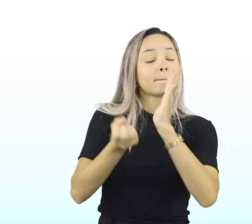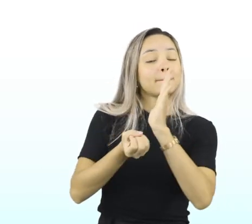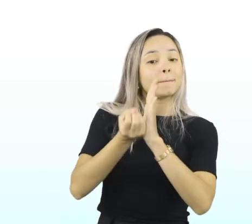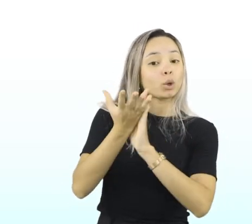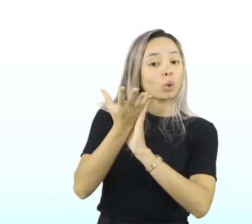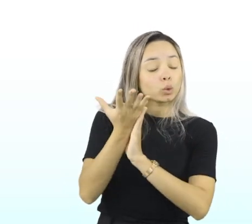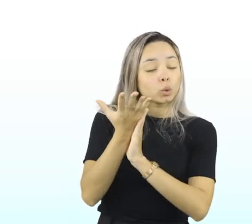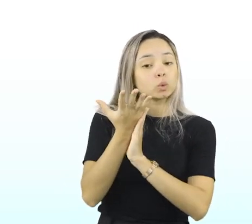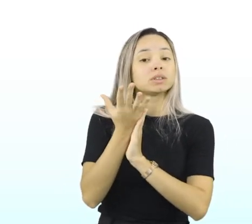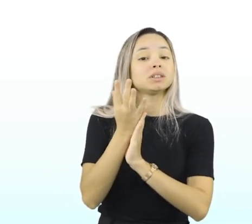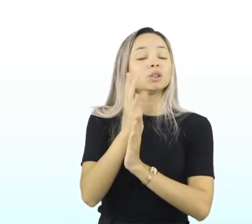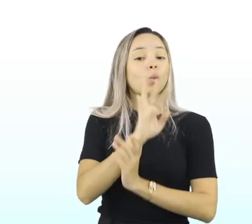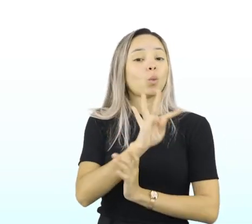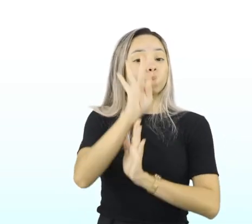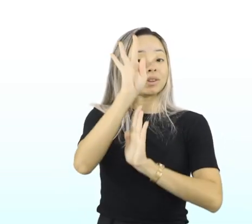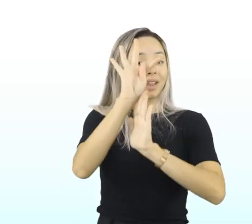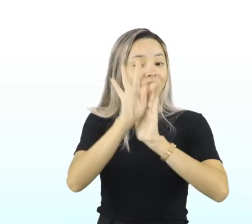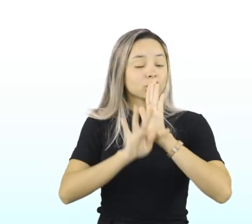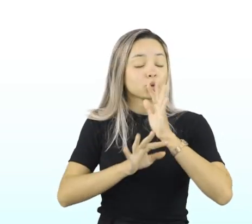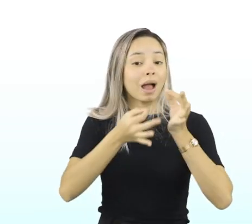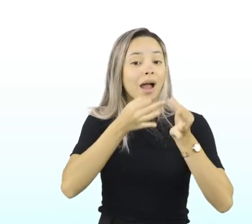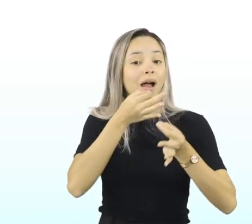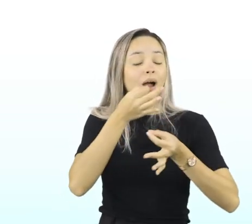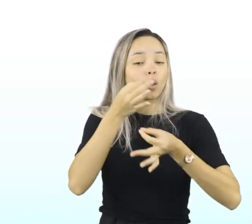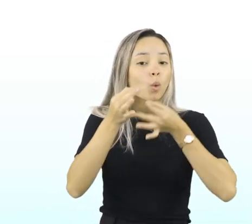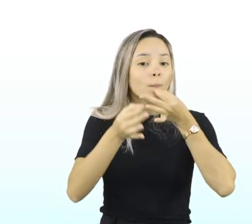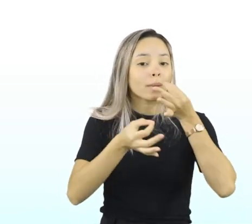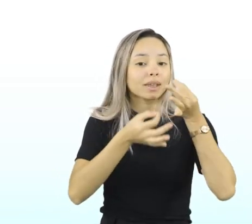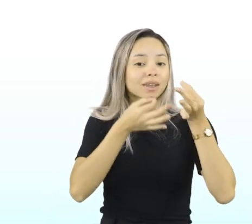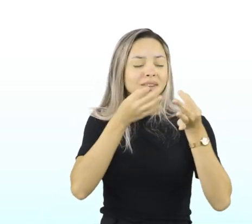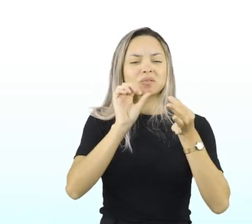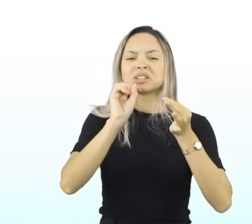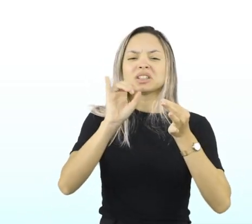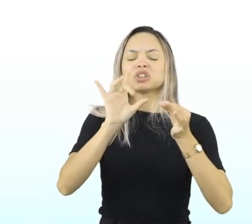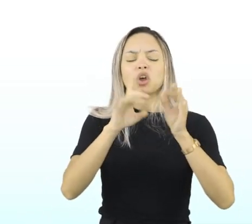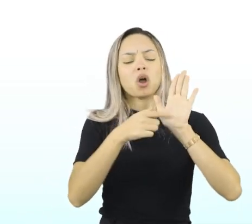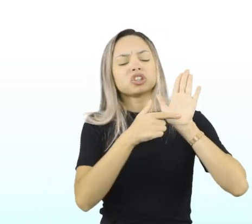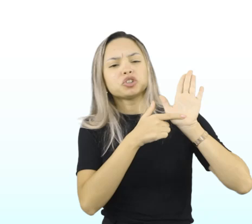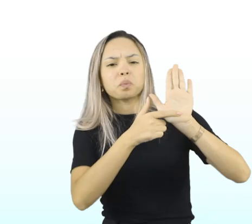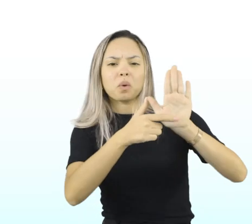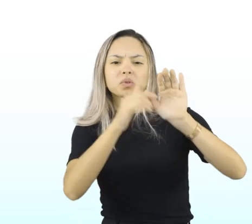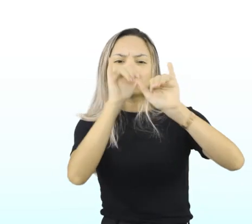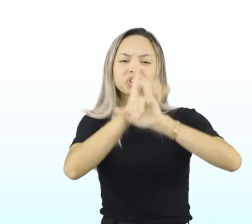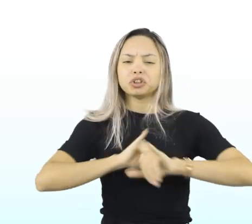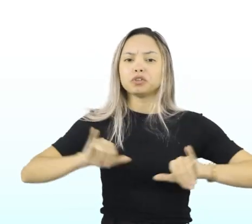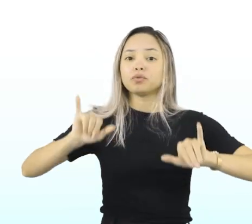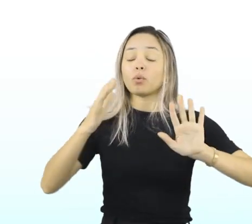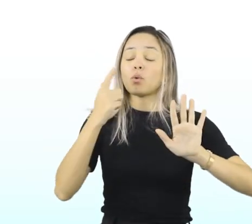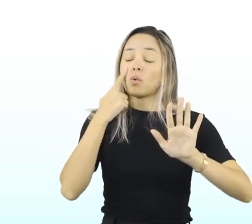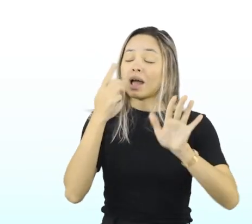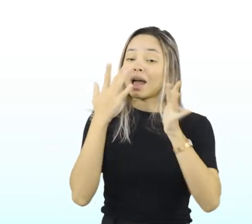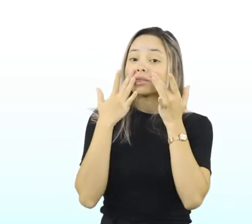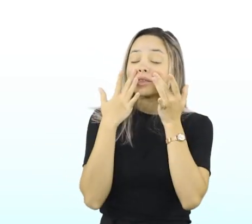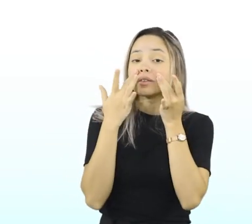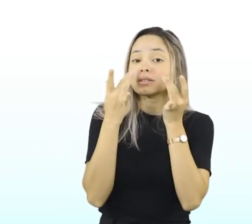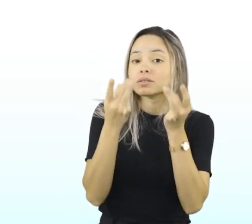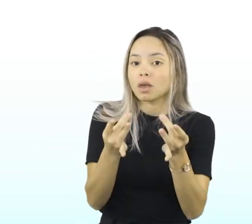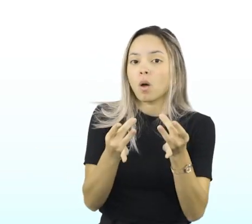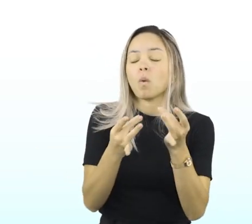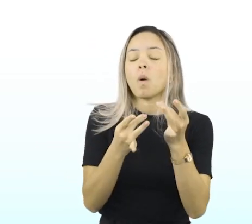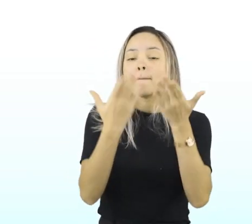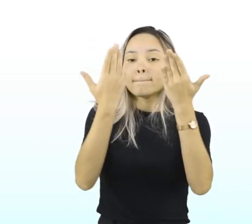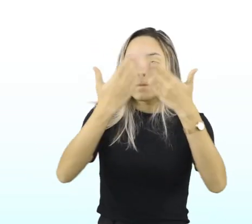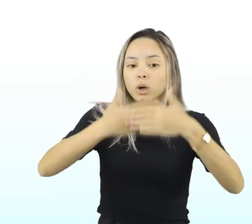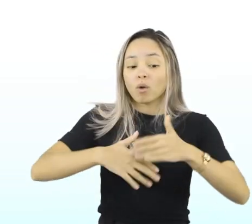que produzir um texto dissertativo argumentativo. Se você puxar para um texto expositivo, preste atenção, a